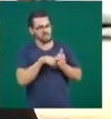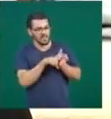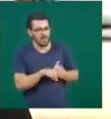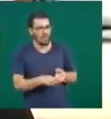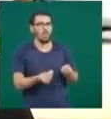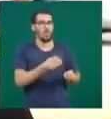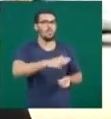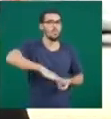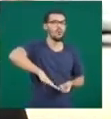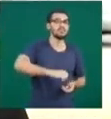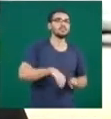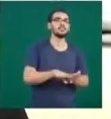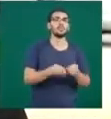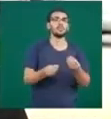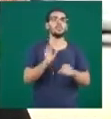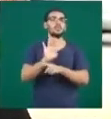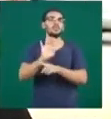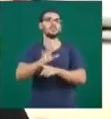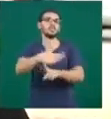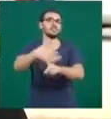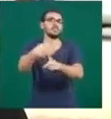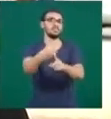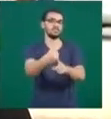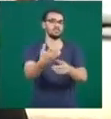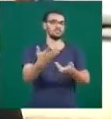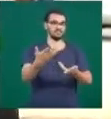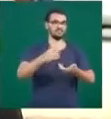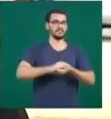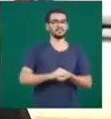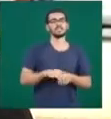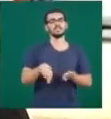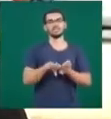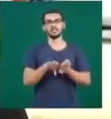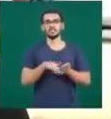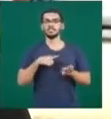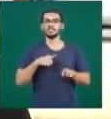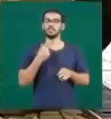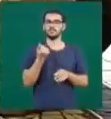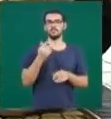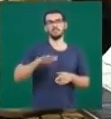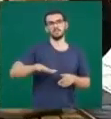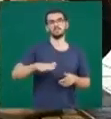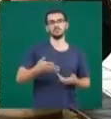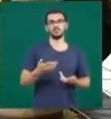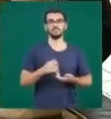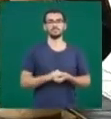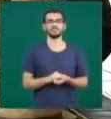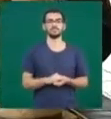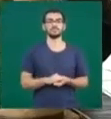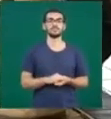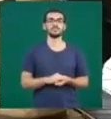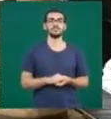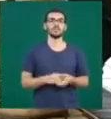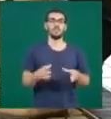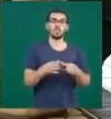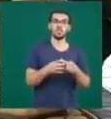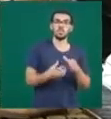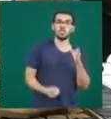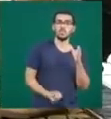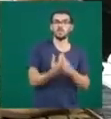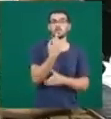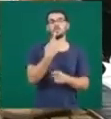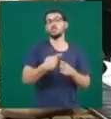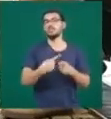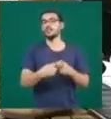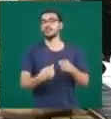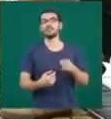impacto na sociedade dele. E sem contar que além do estudo de preço de modo geral, né? A equipe foi criada com o intuito de competir no